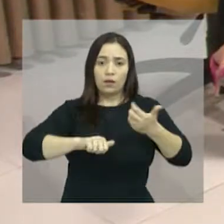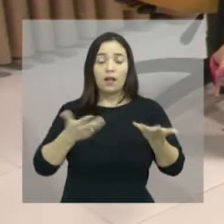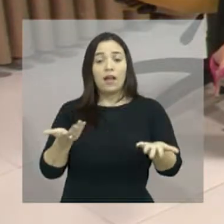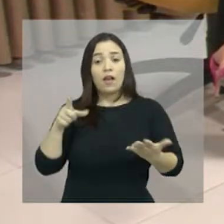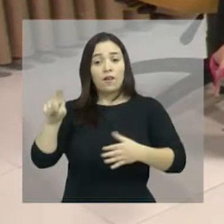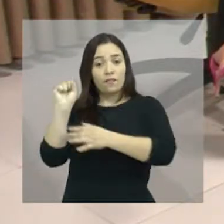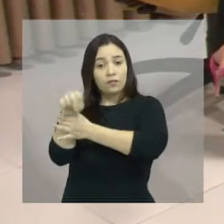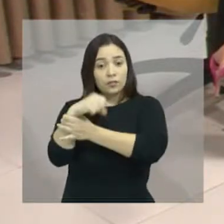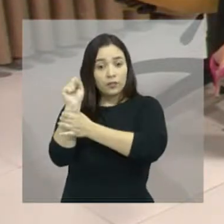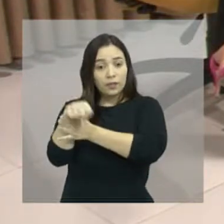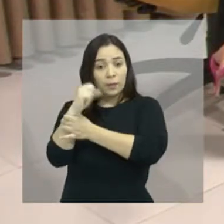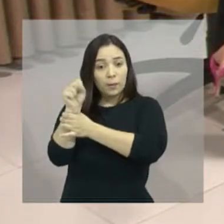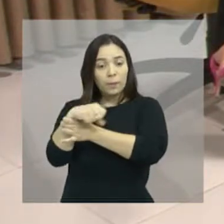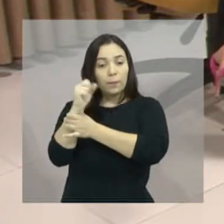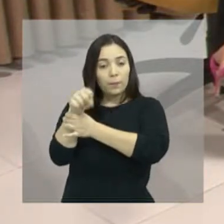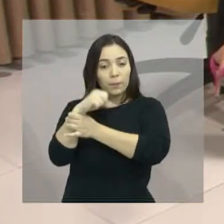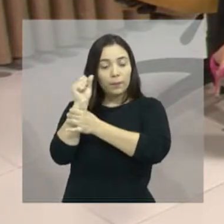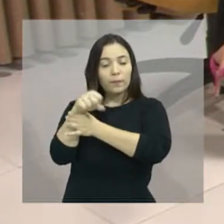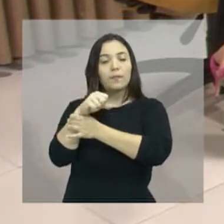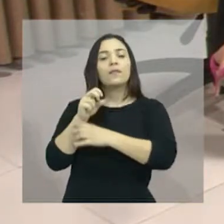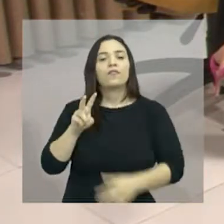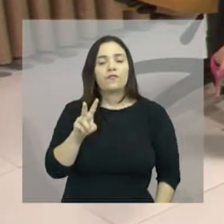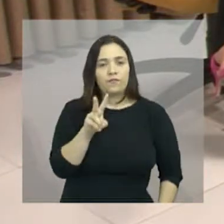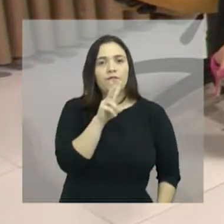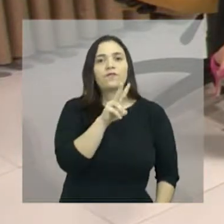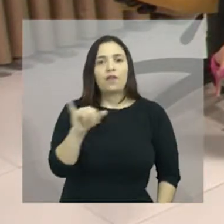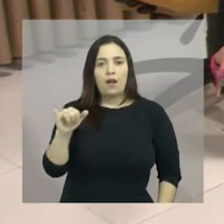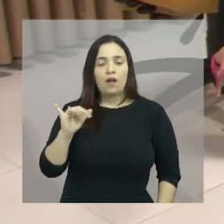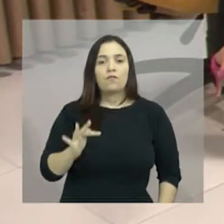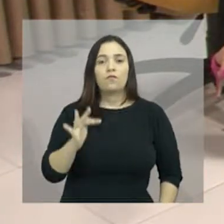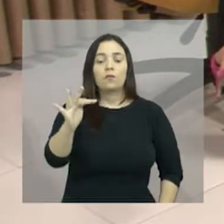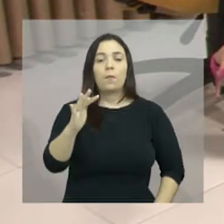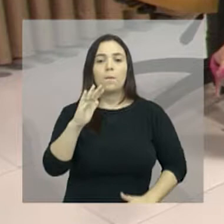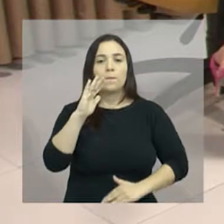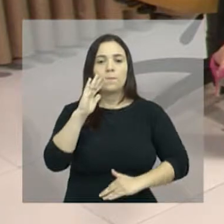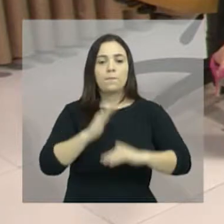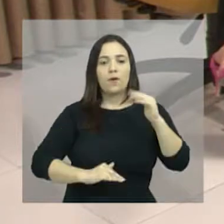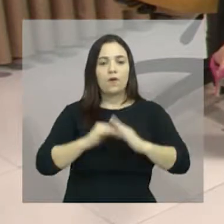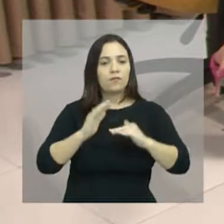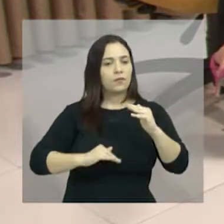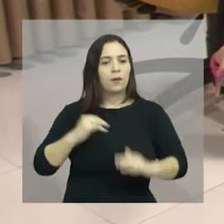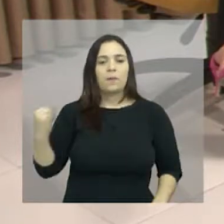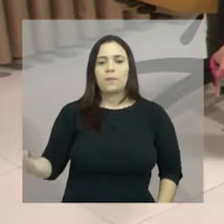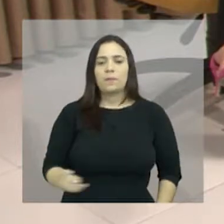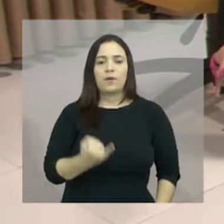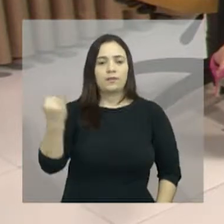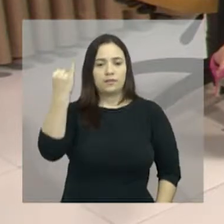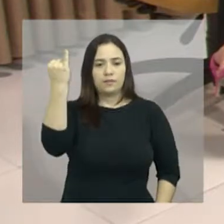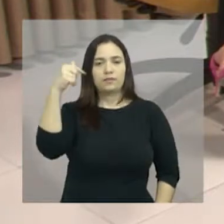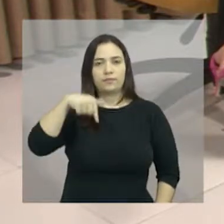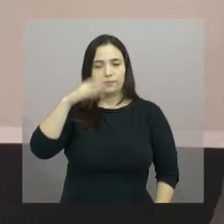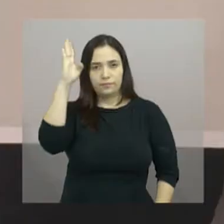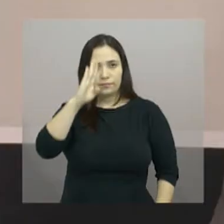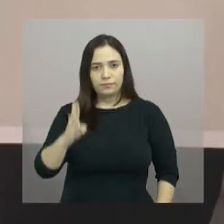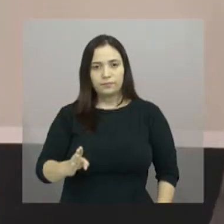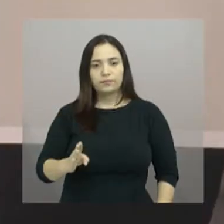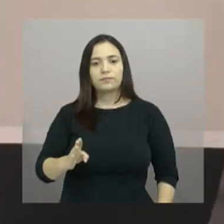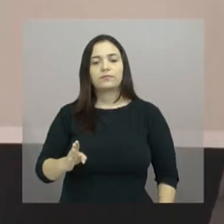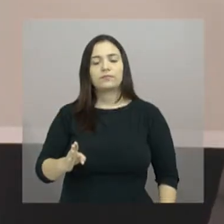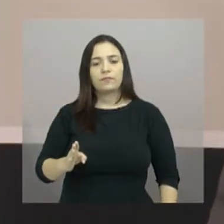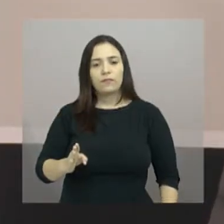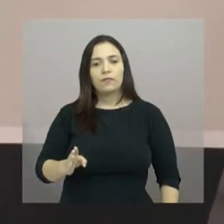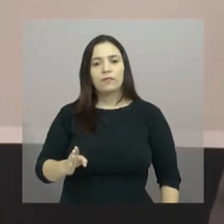fisioterapeuta será, em muito pouco tempo, um dos profissionais de saúde mais importantes que nós teremos no Brasil. Então, nós já estamos aqui